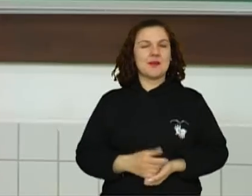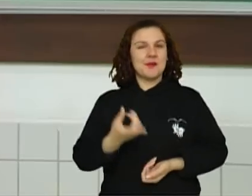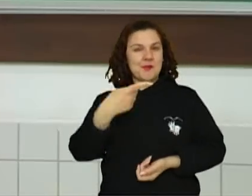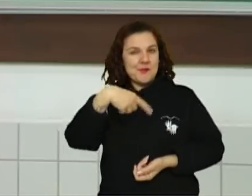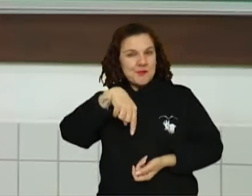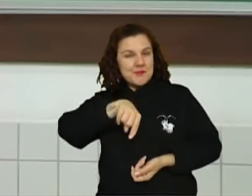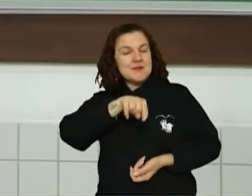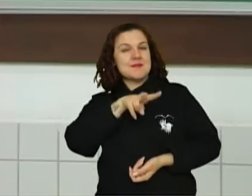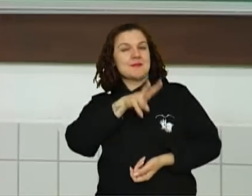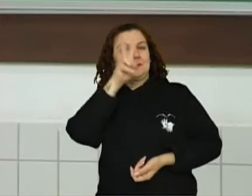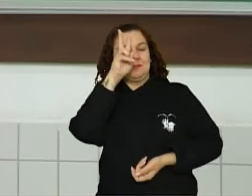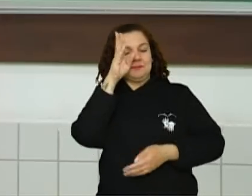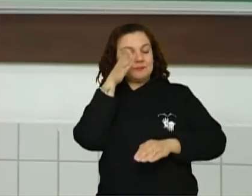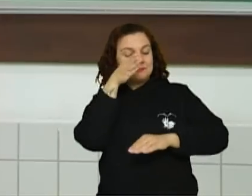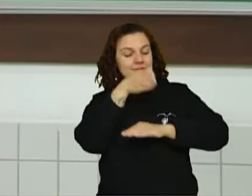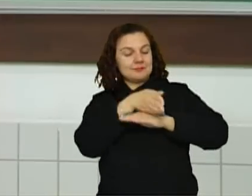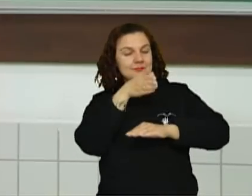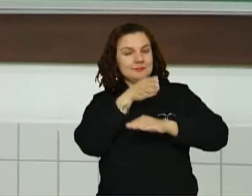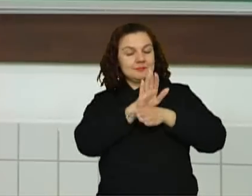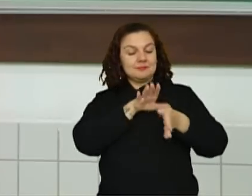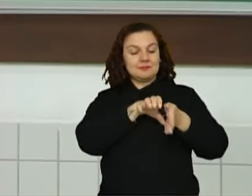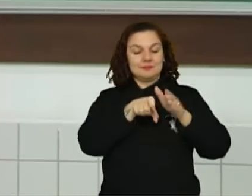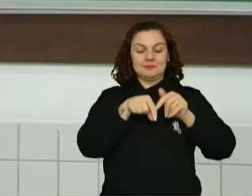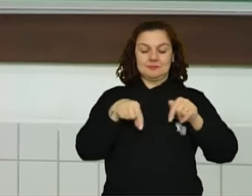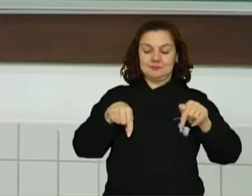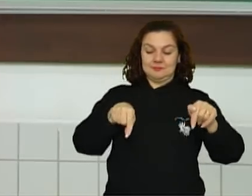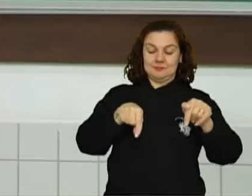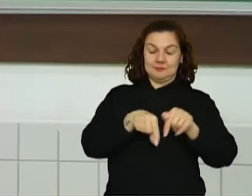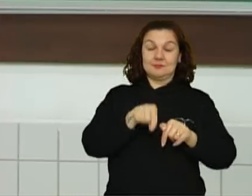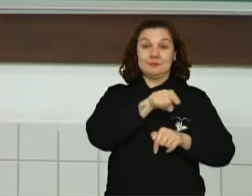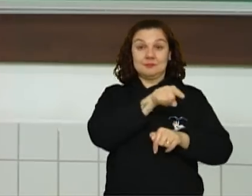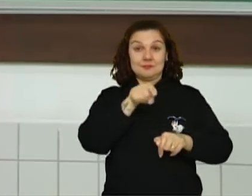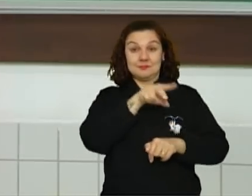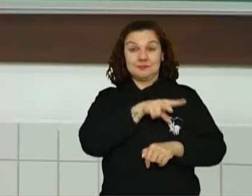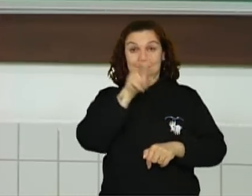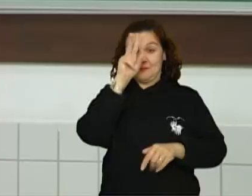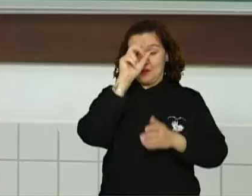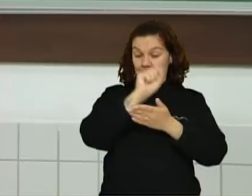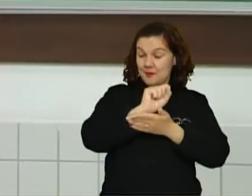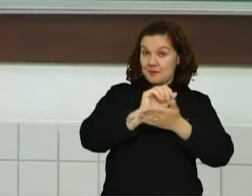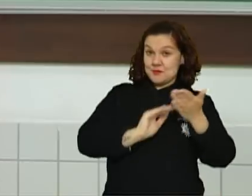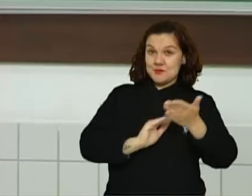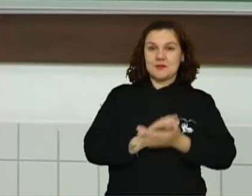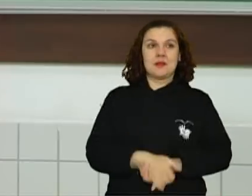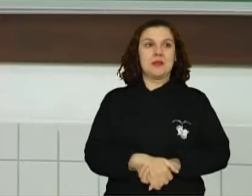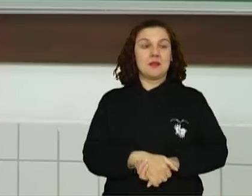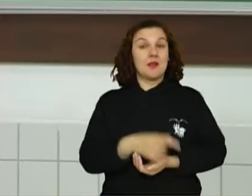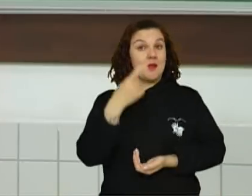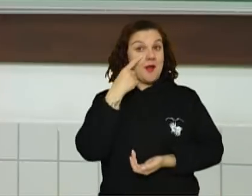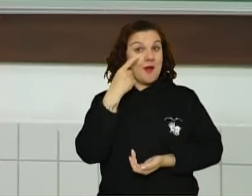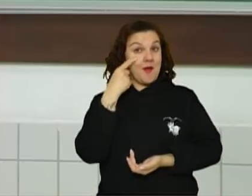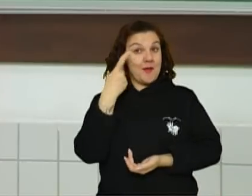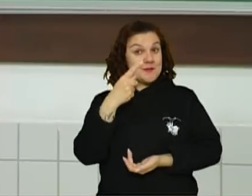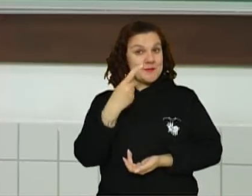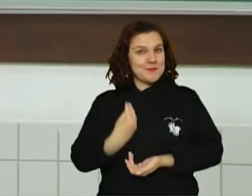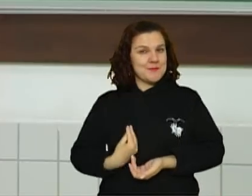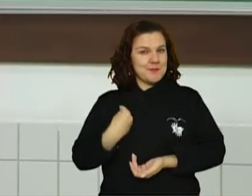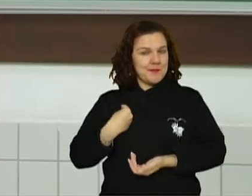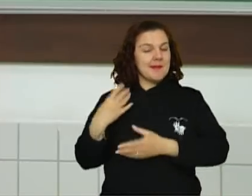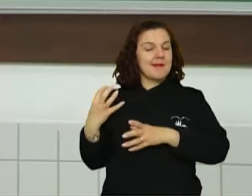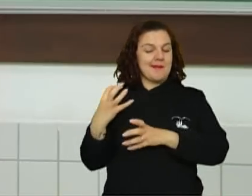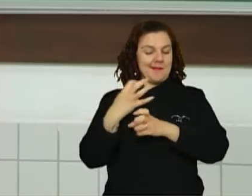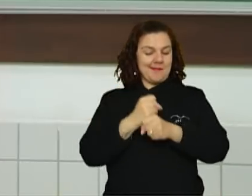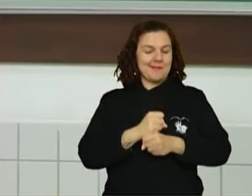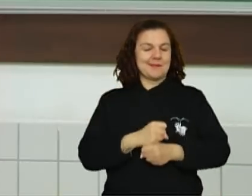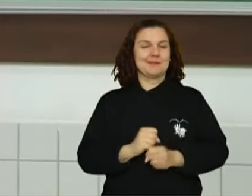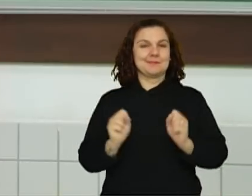Lembrando vocês de acessarem o Classroom, não esqueçam de fazer as atividades, olha a sua presença, ela é contada